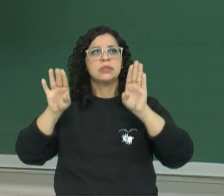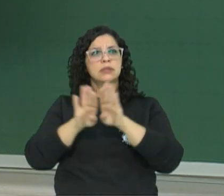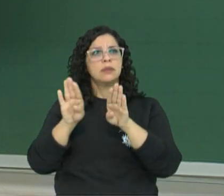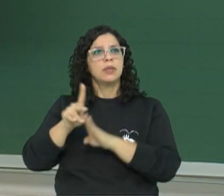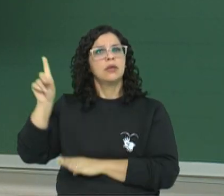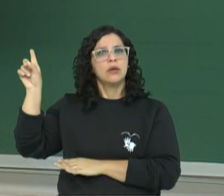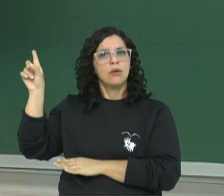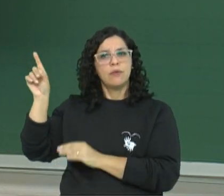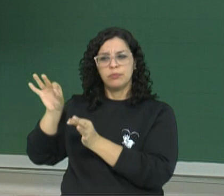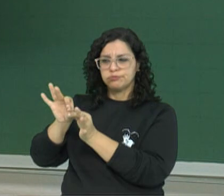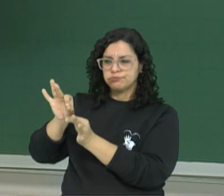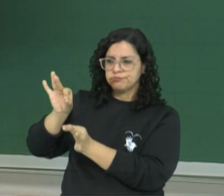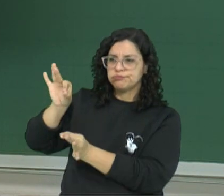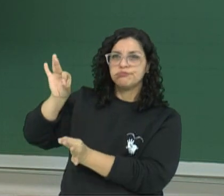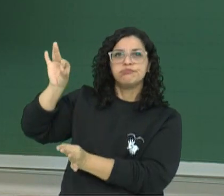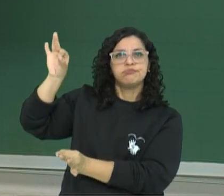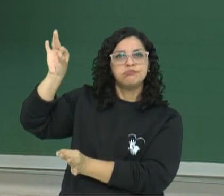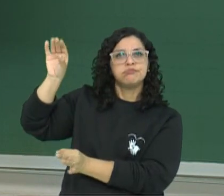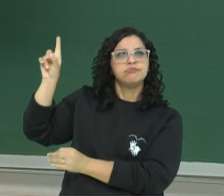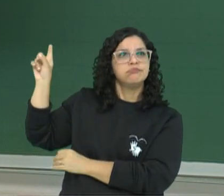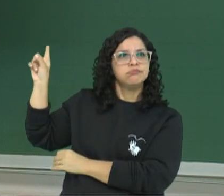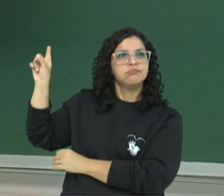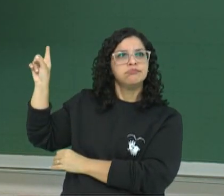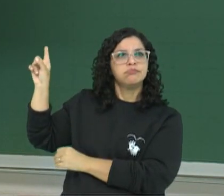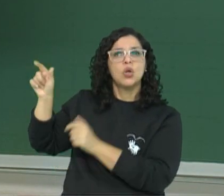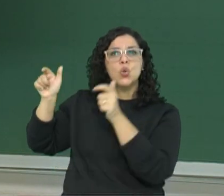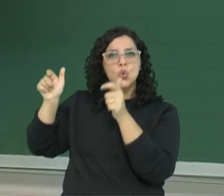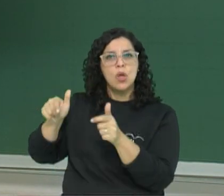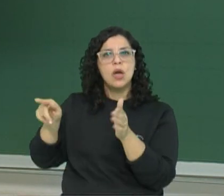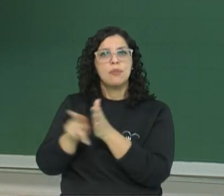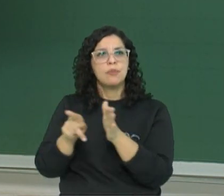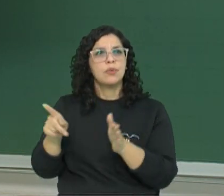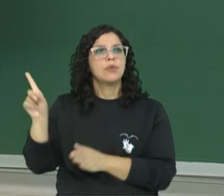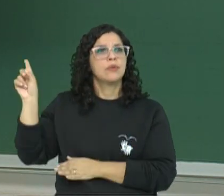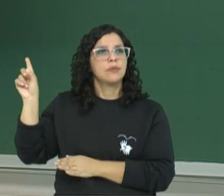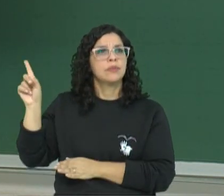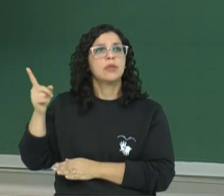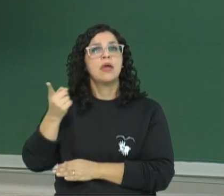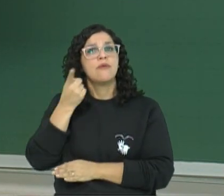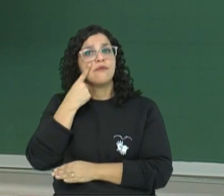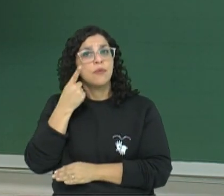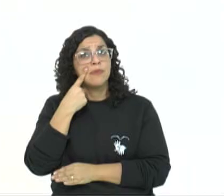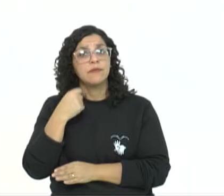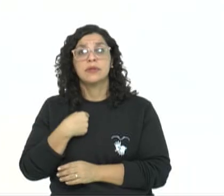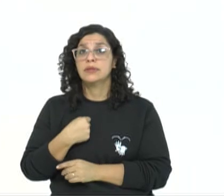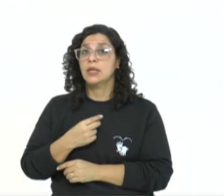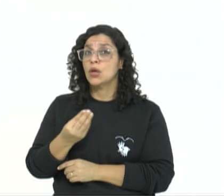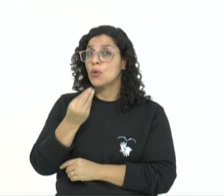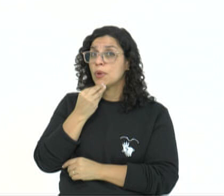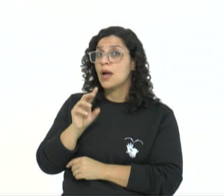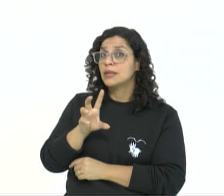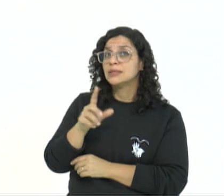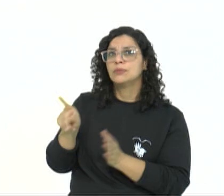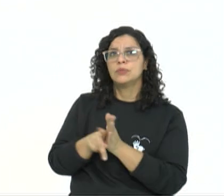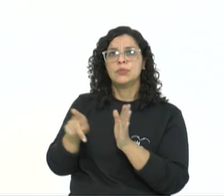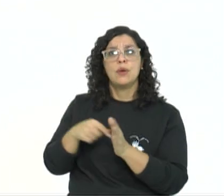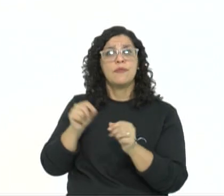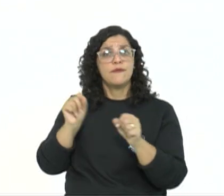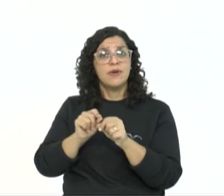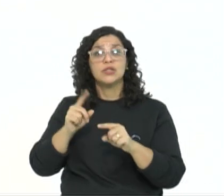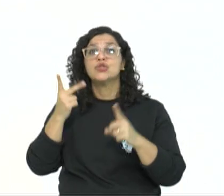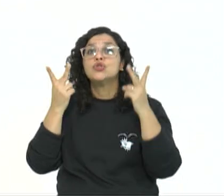né, a altura dessa nossa barragem aqui. A grande vantagem desse tipo de barragem, utilizado principalmente